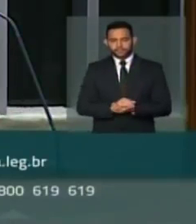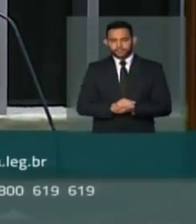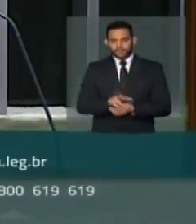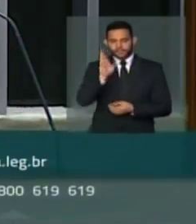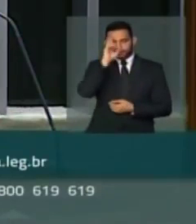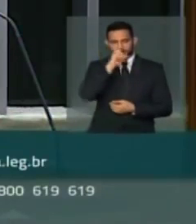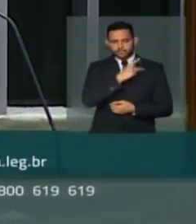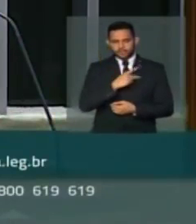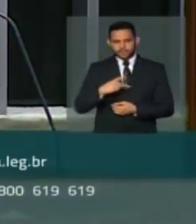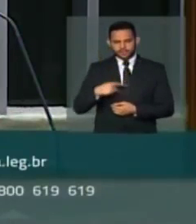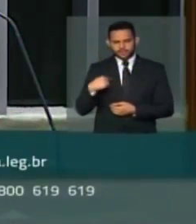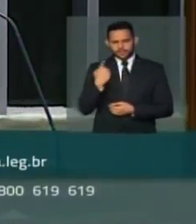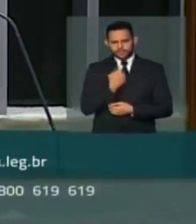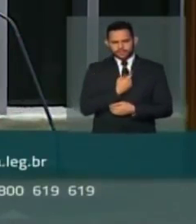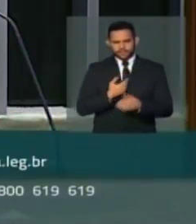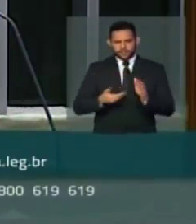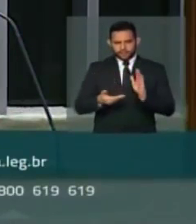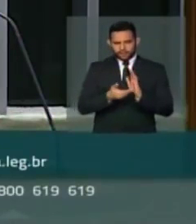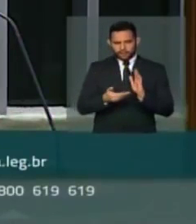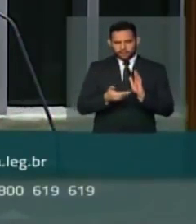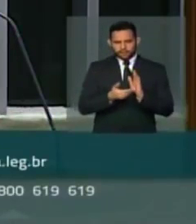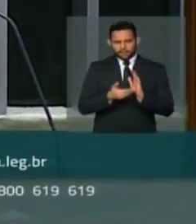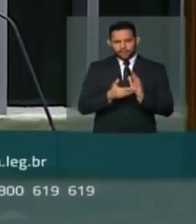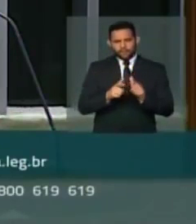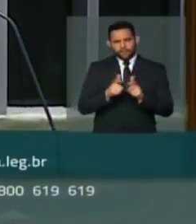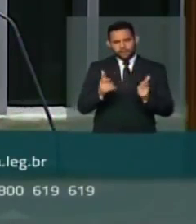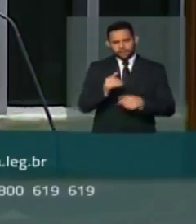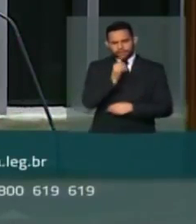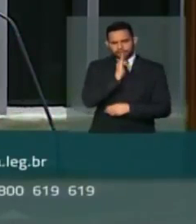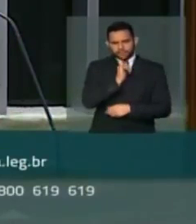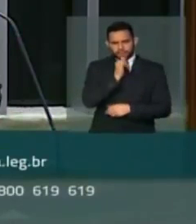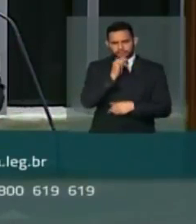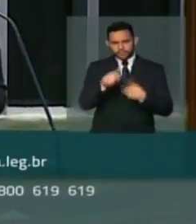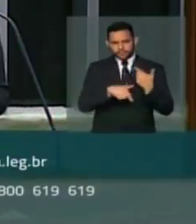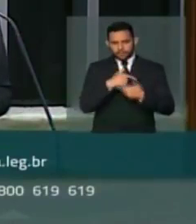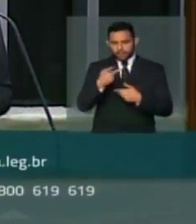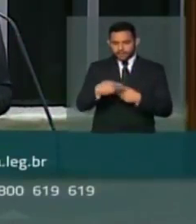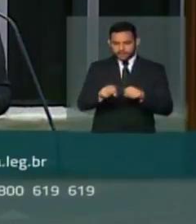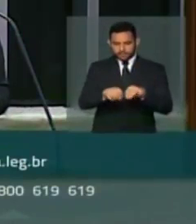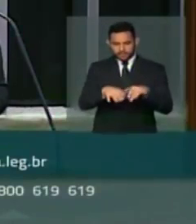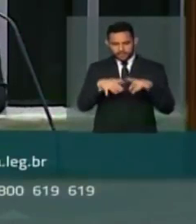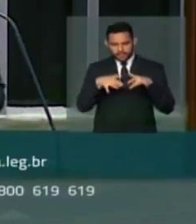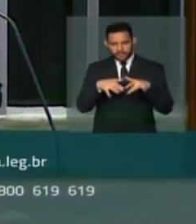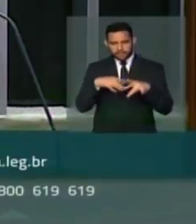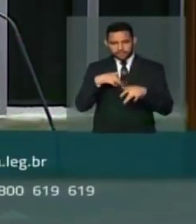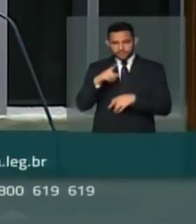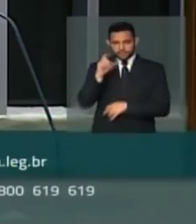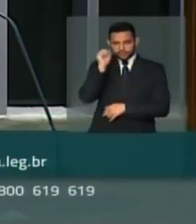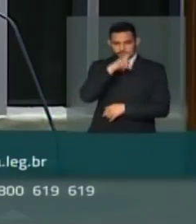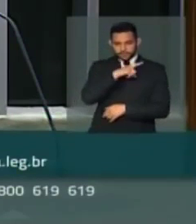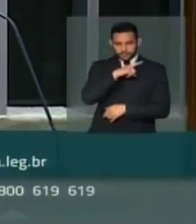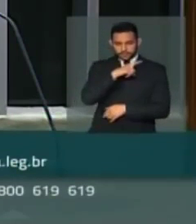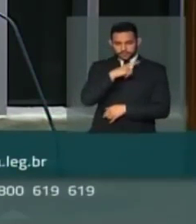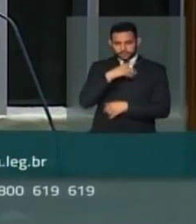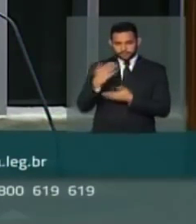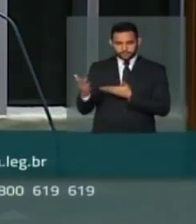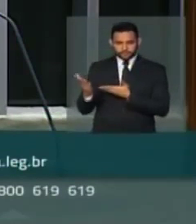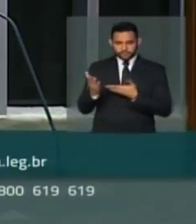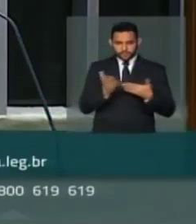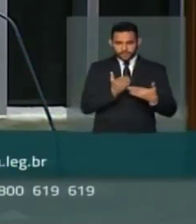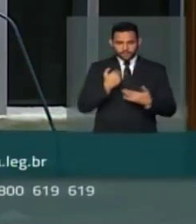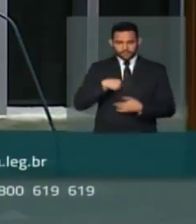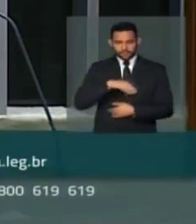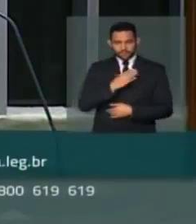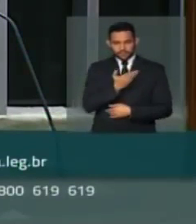Senhor presidente, essa nossa casa é um grande exemplo disso. Este plenário tive dificuldade de acolher os